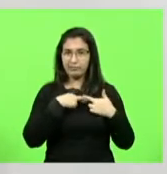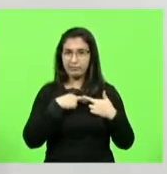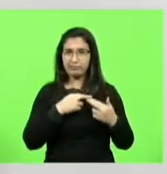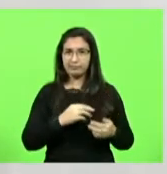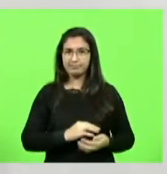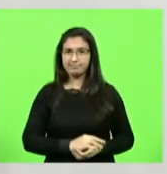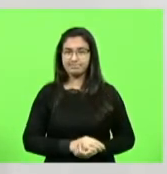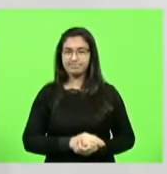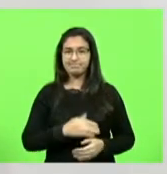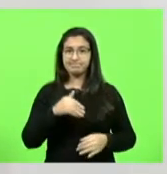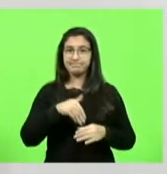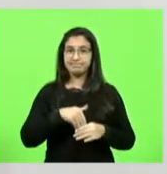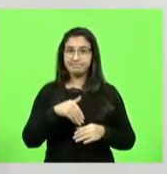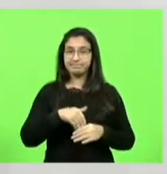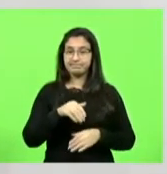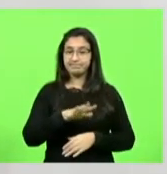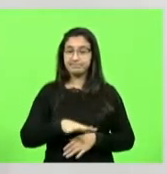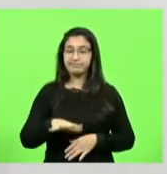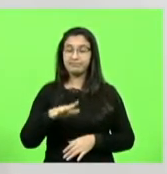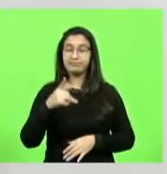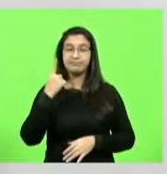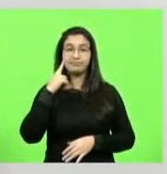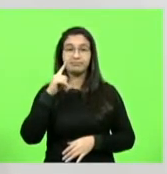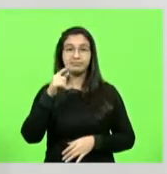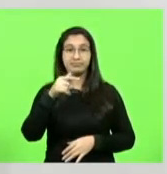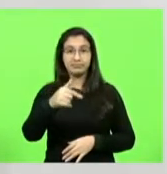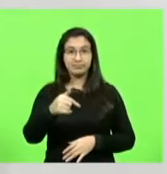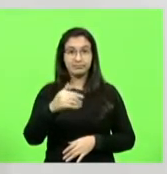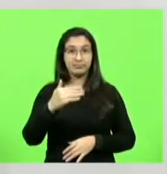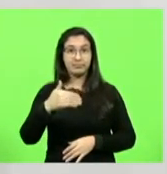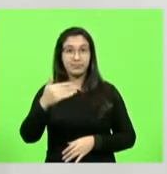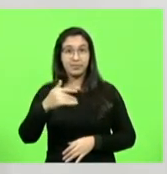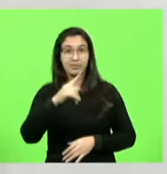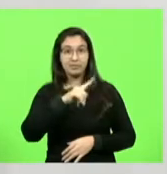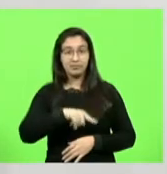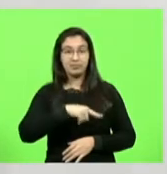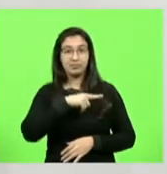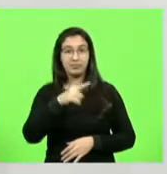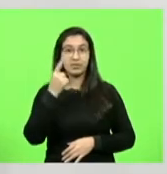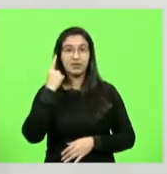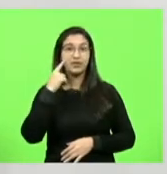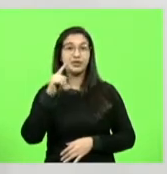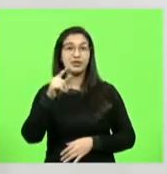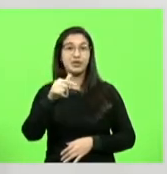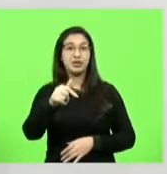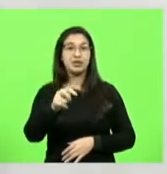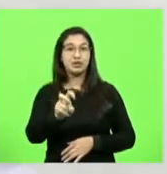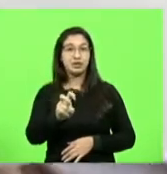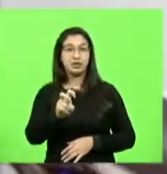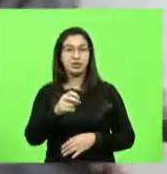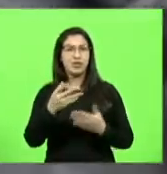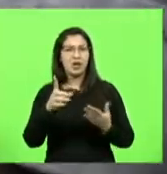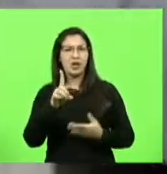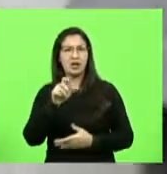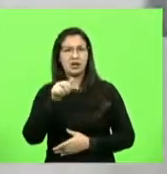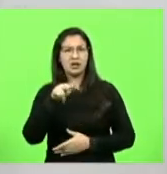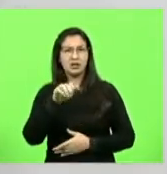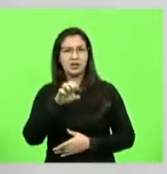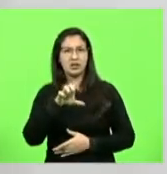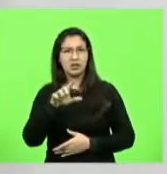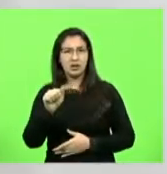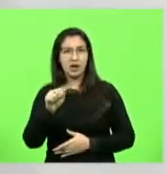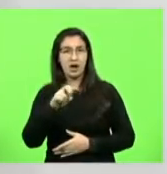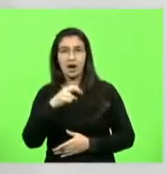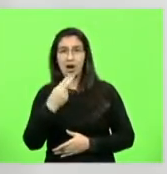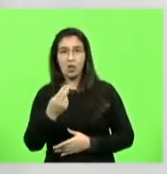Foi votado no plenário no dia 7... e depois foi vetado no dia 5. Quer dizer que então que a Daniela ou alguém do governo foi